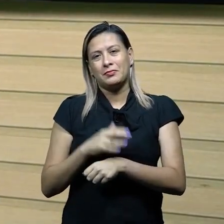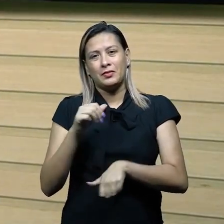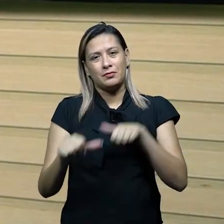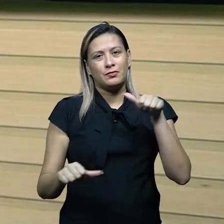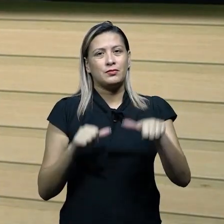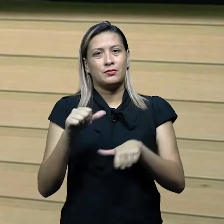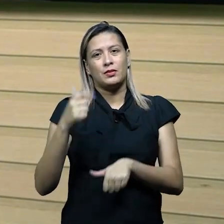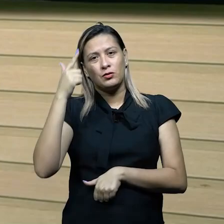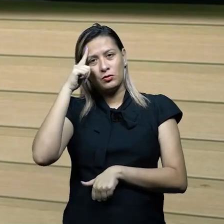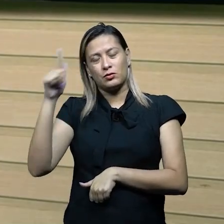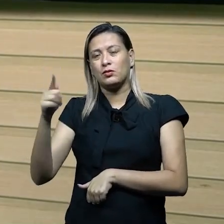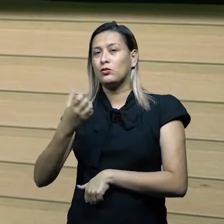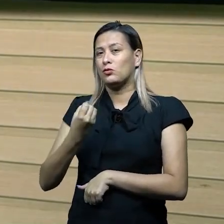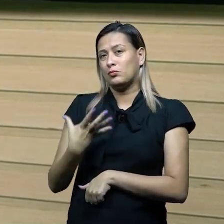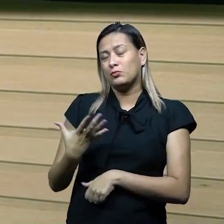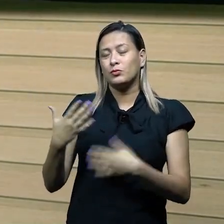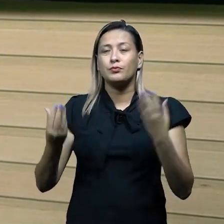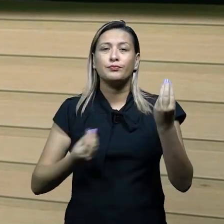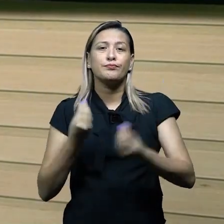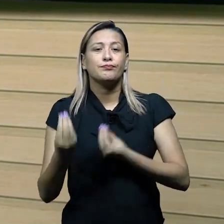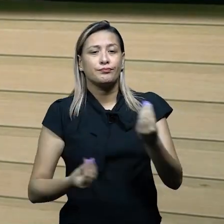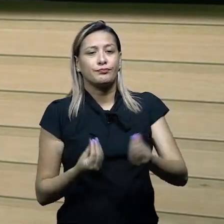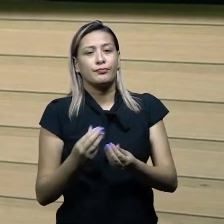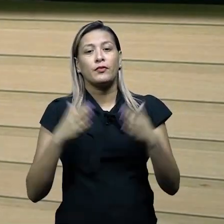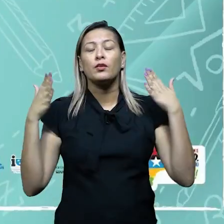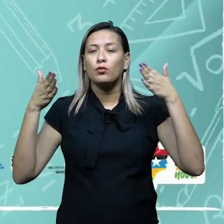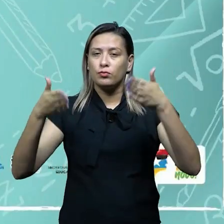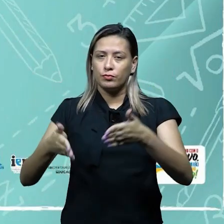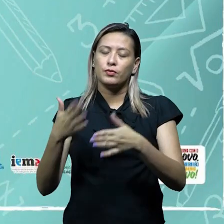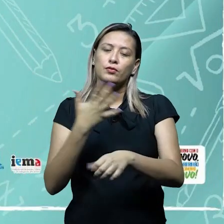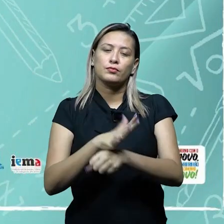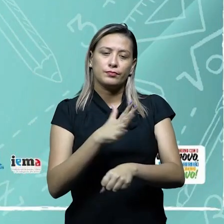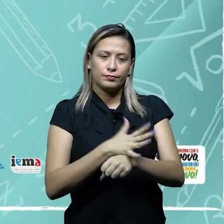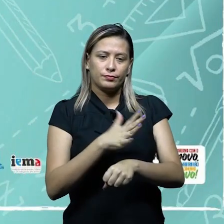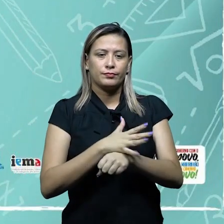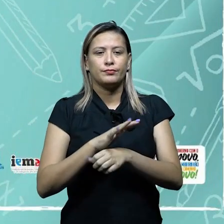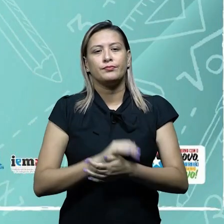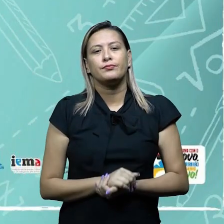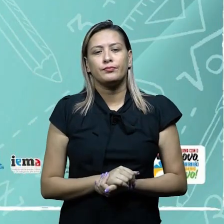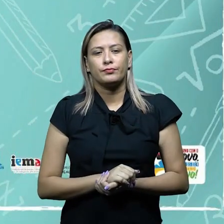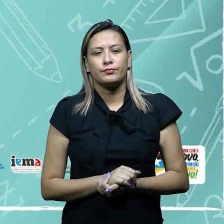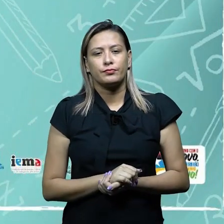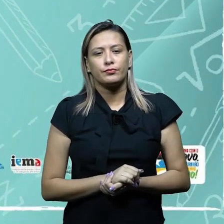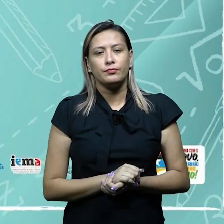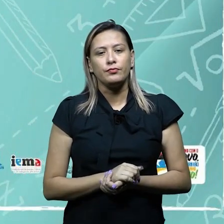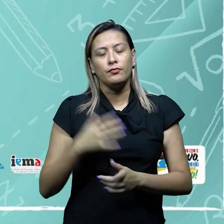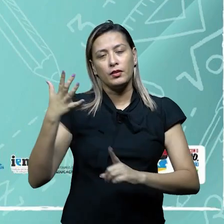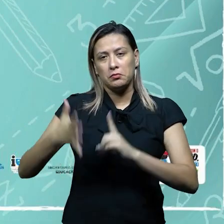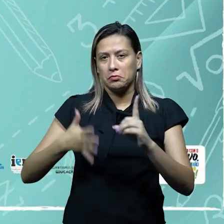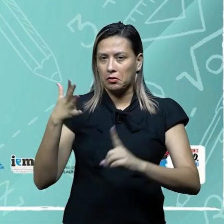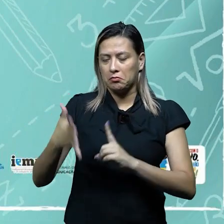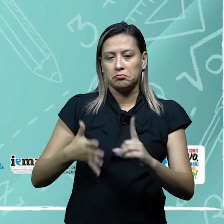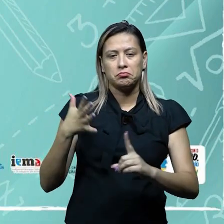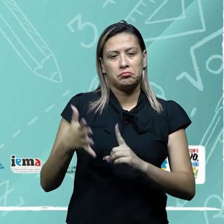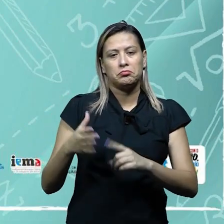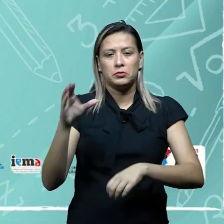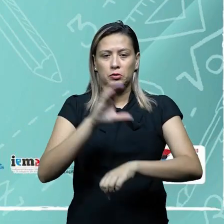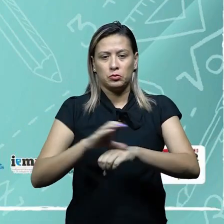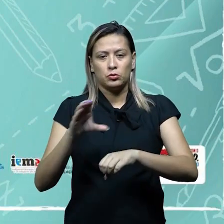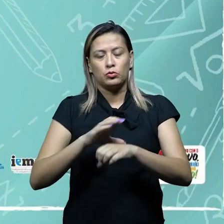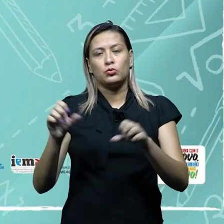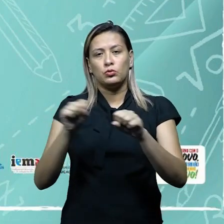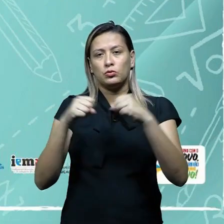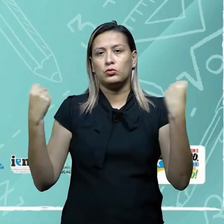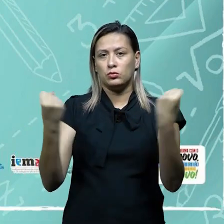gerente, um bom administrador, de nada adiantou. Então, esse é o foco do treinamento. E as empresas oferecem palestras,